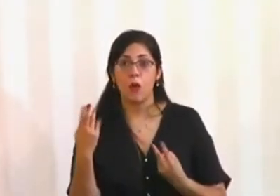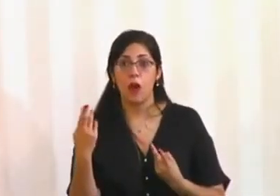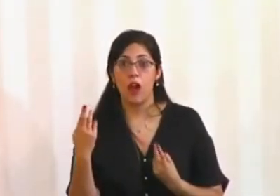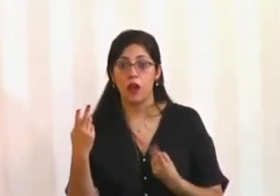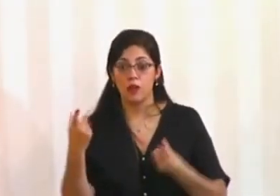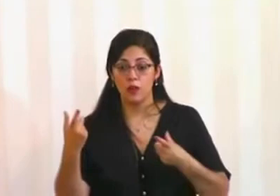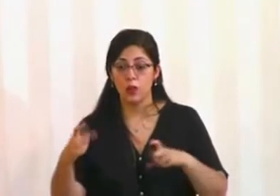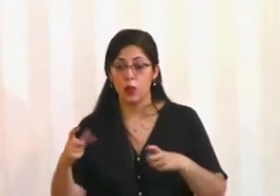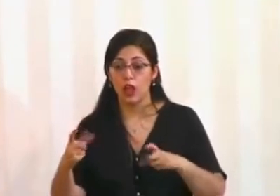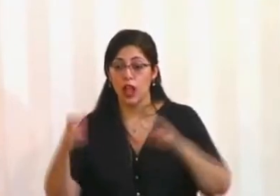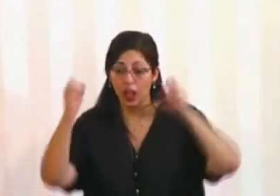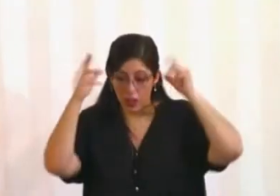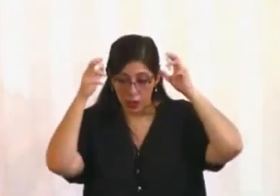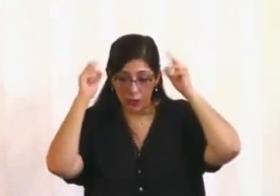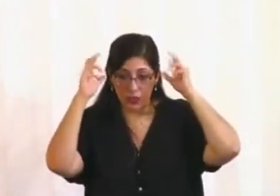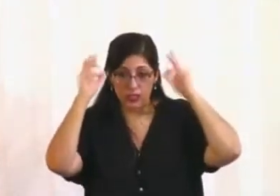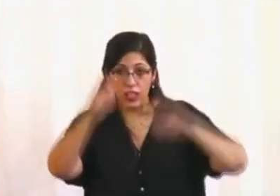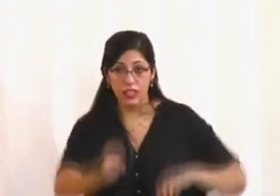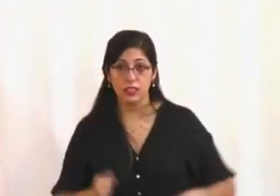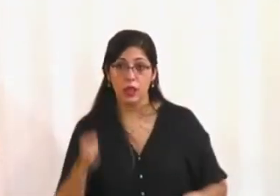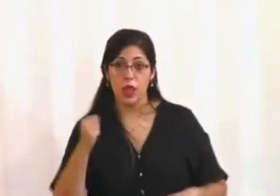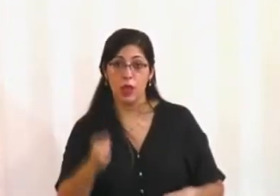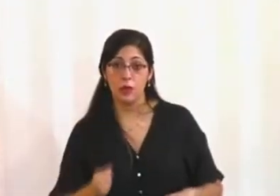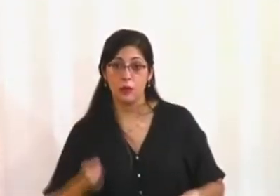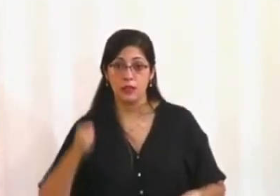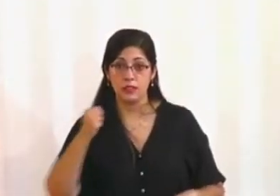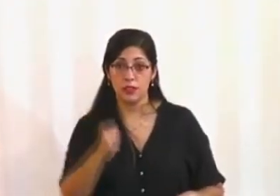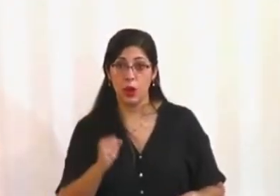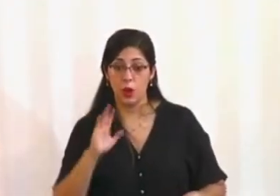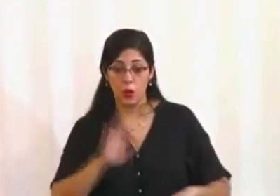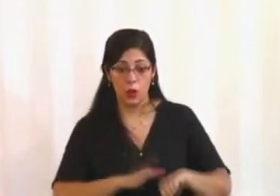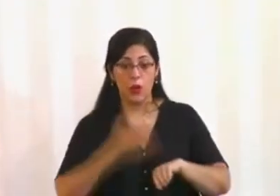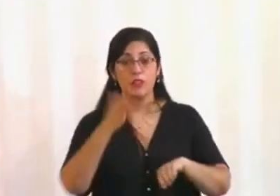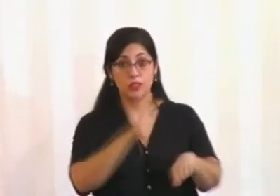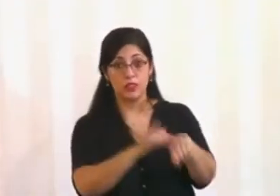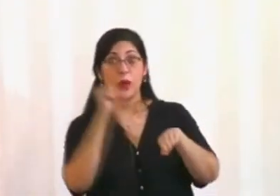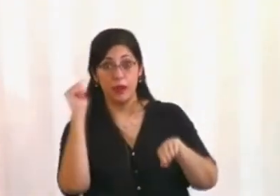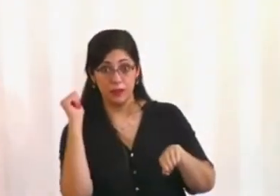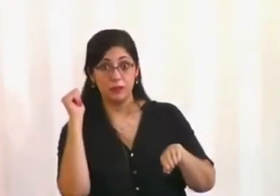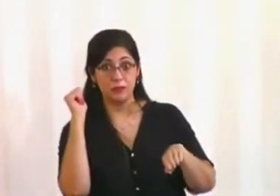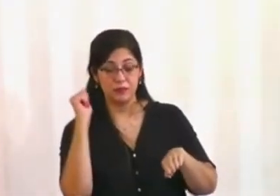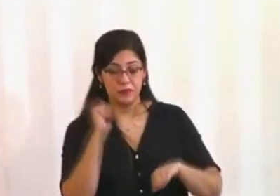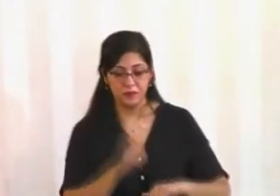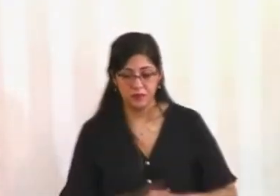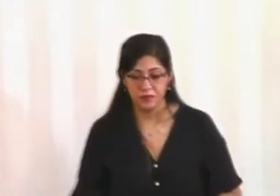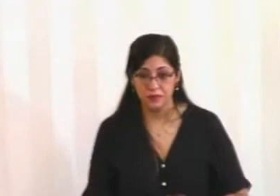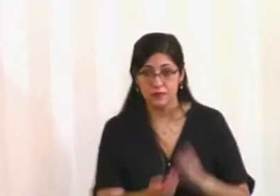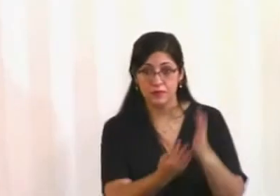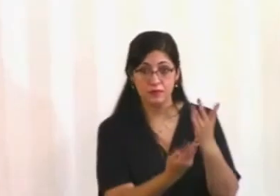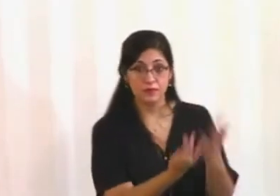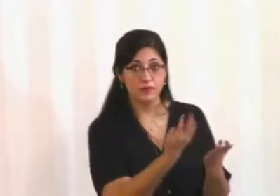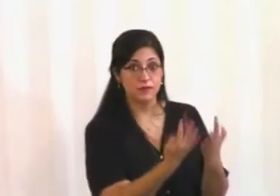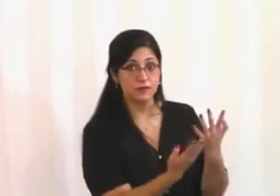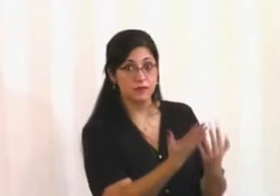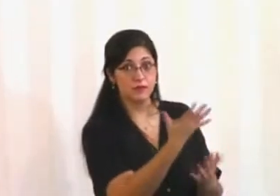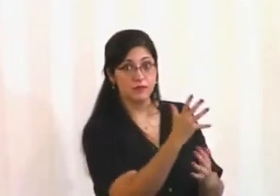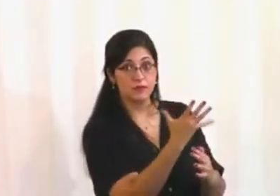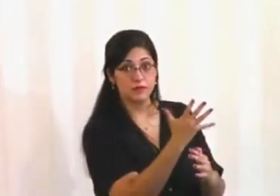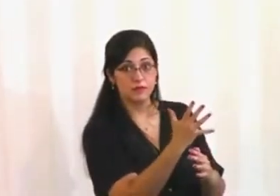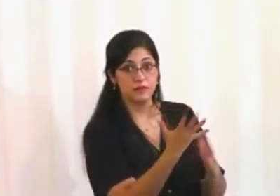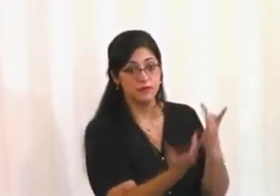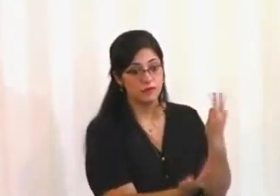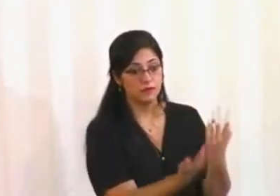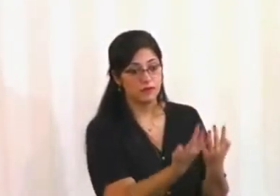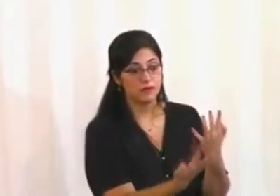aonde Moisés apacentava o rebanho do seu sogro Jetro. E de repente ele vê um arbusto, uma sarça consumida pelo